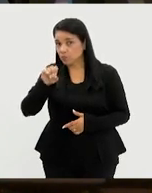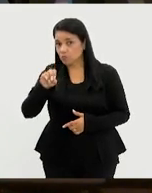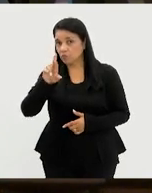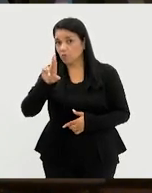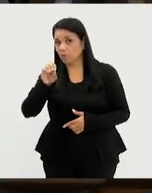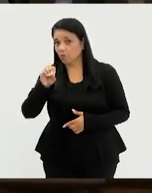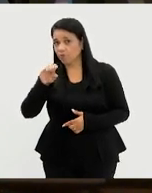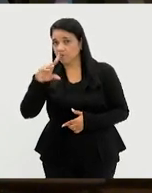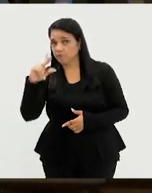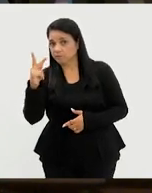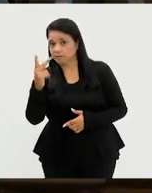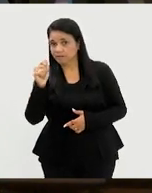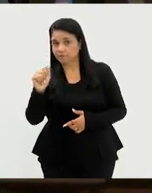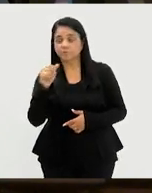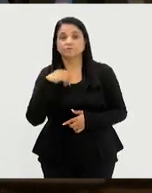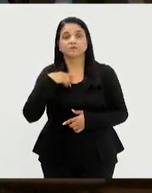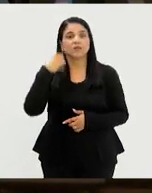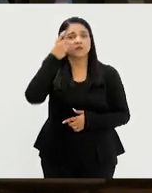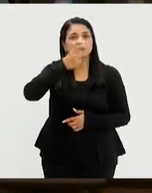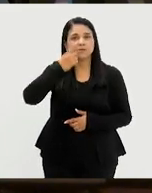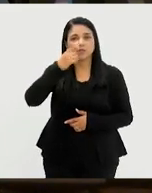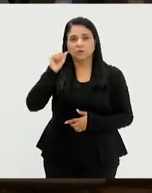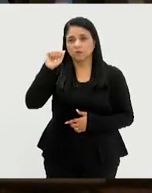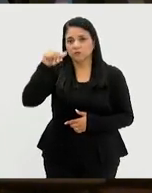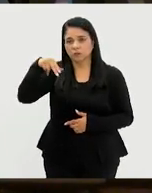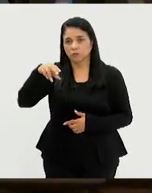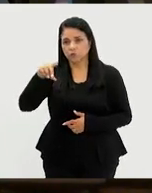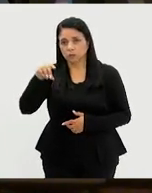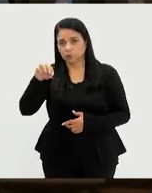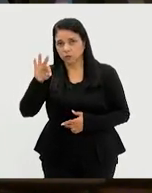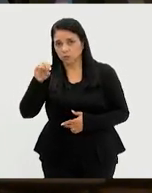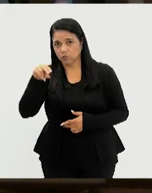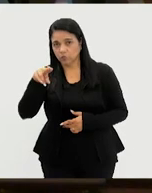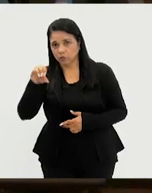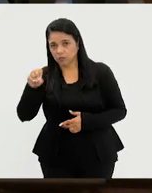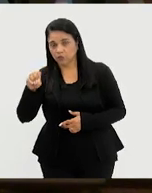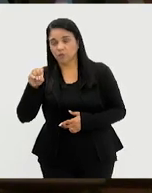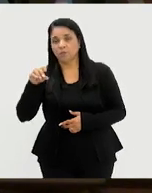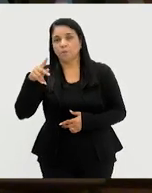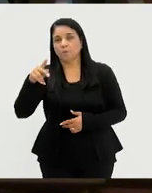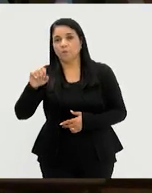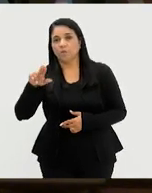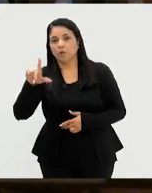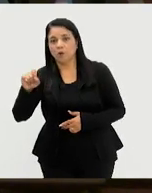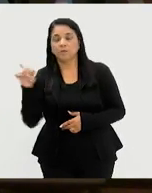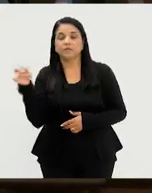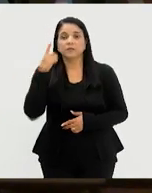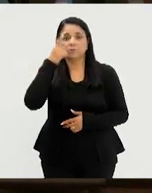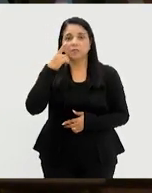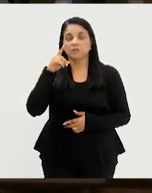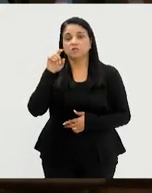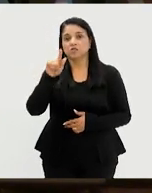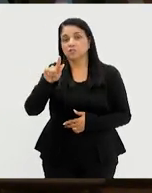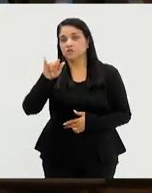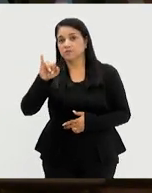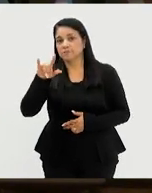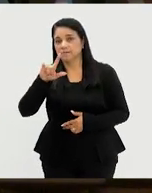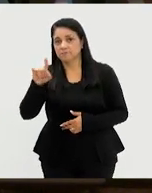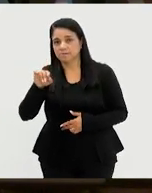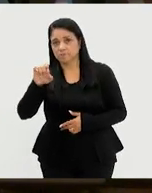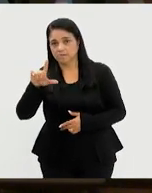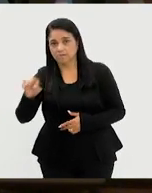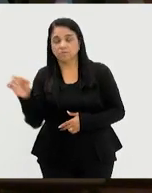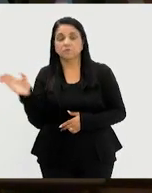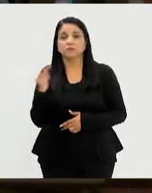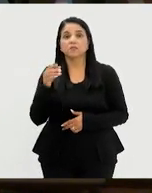Rocha Deputado Antônio de Paula pai deputada Gisele Monteiro deputado munir